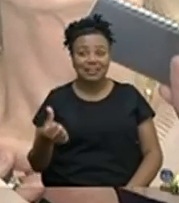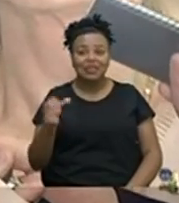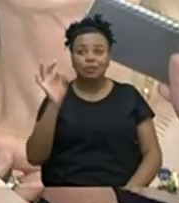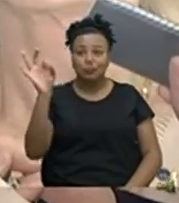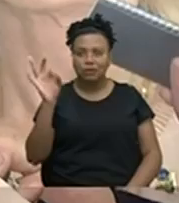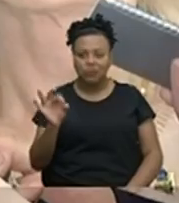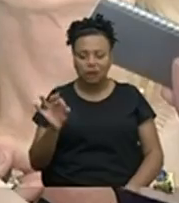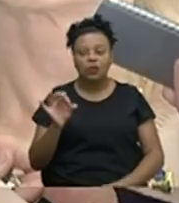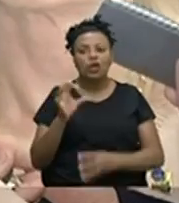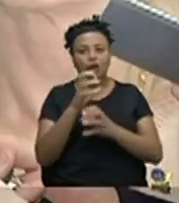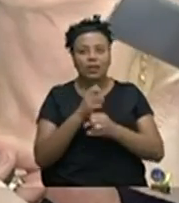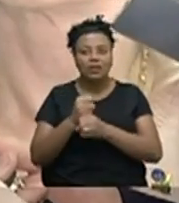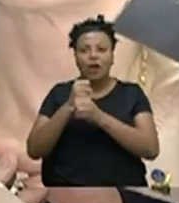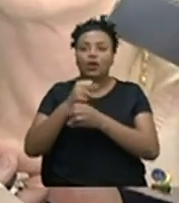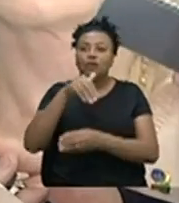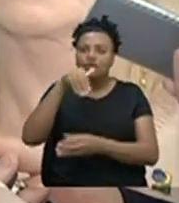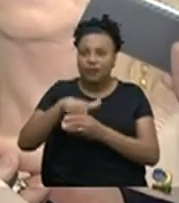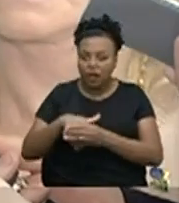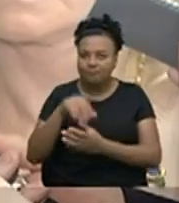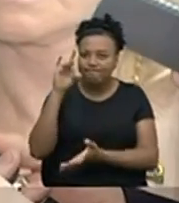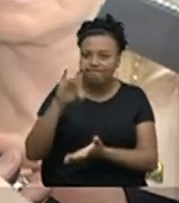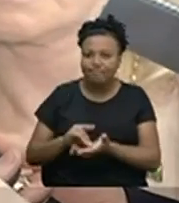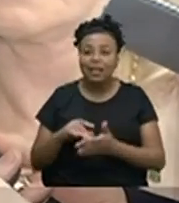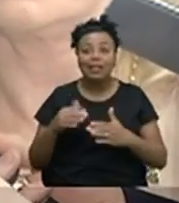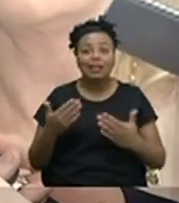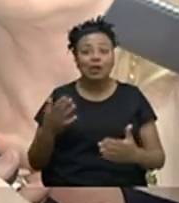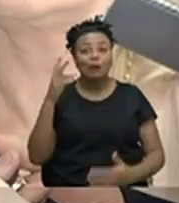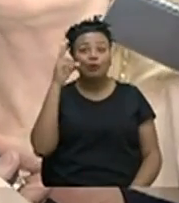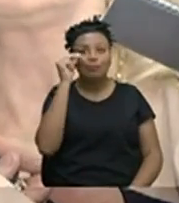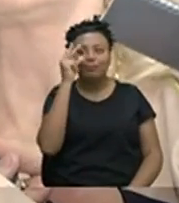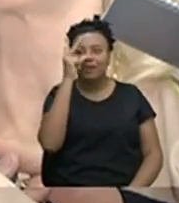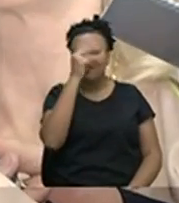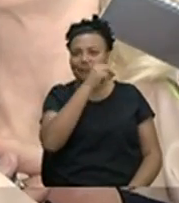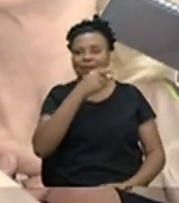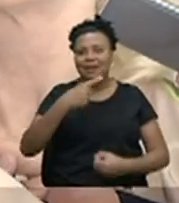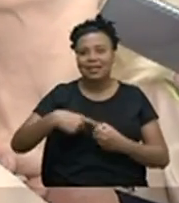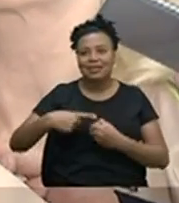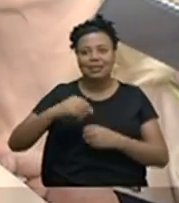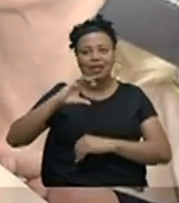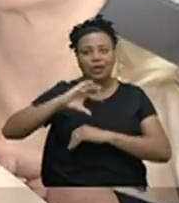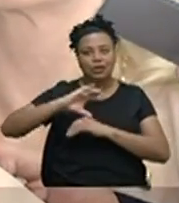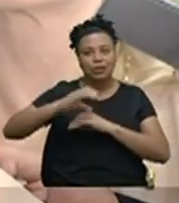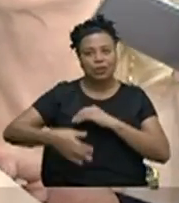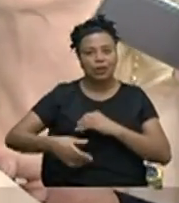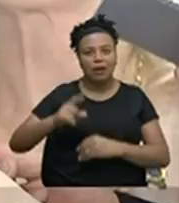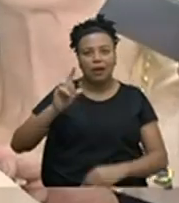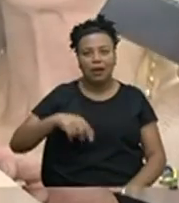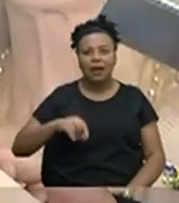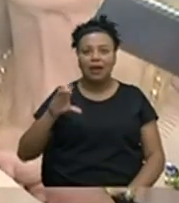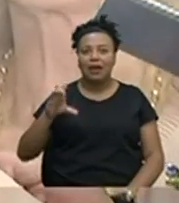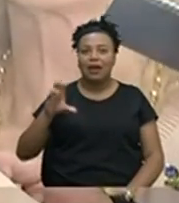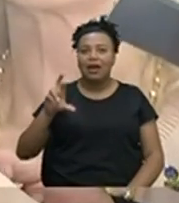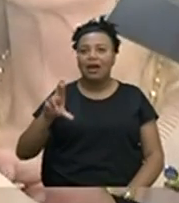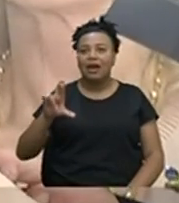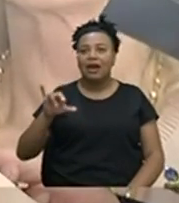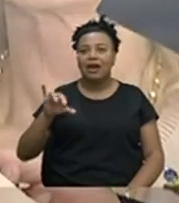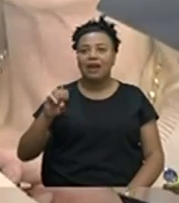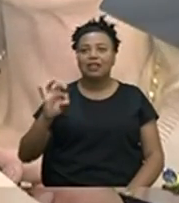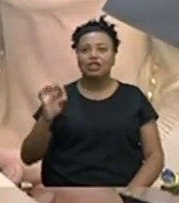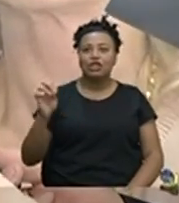22,96% dos votos válidos. Então, o prefeito de Cachoeirinha é Christian, que é o